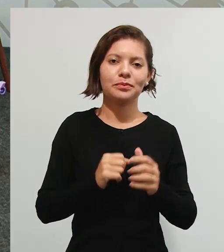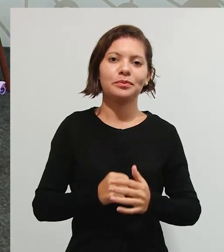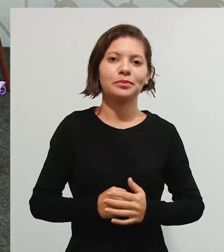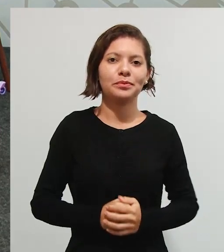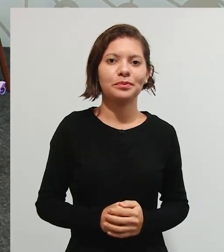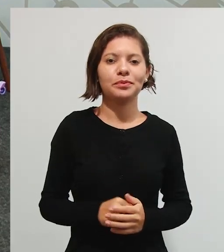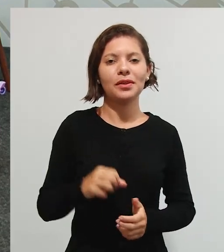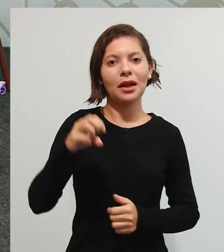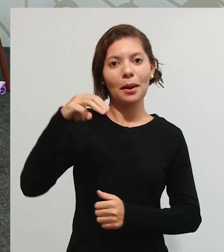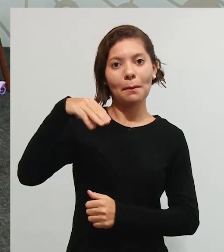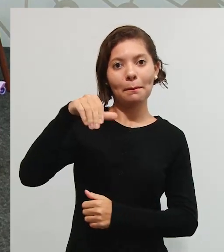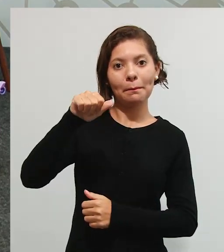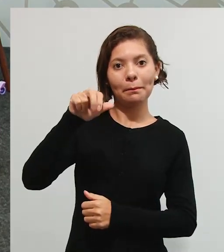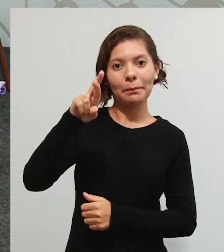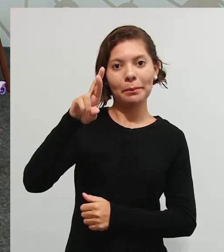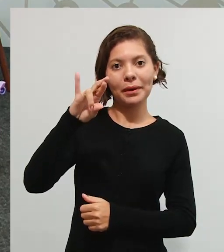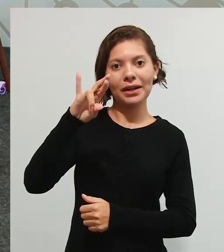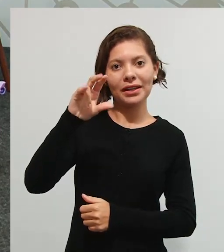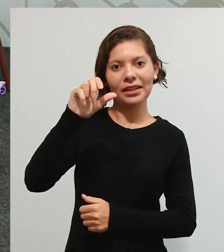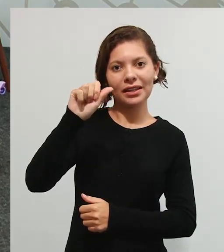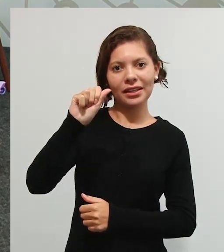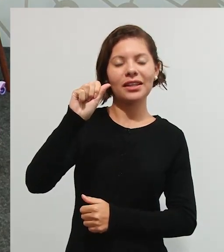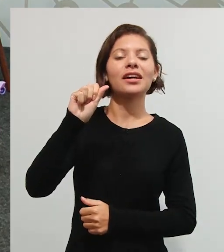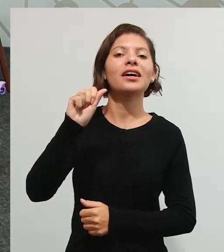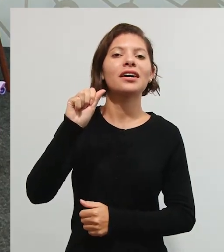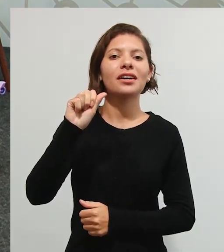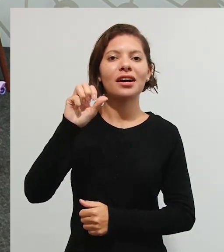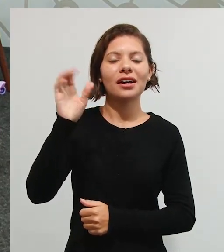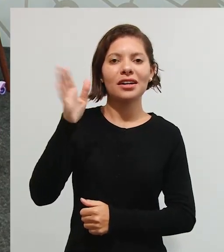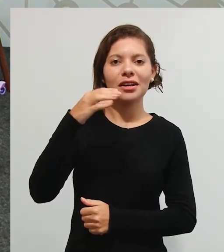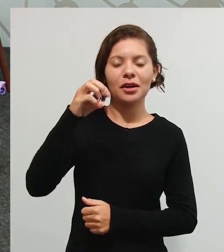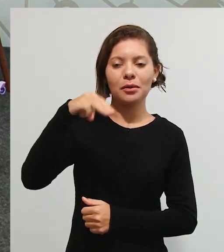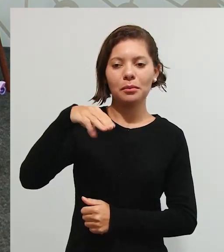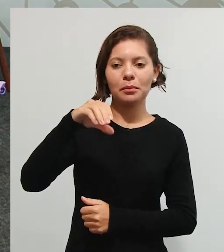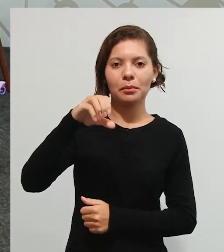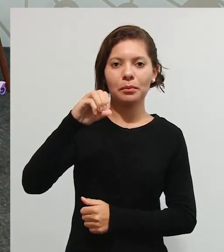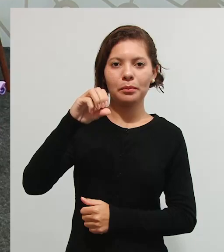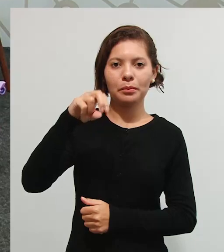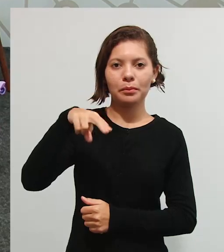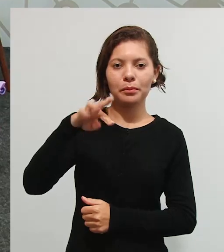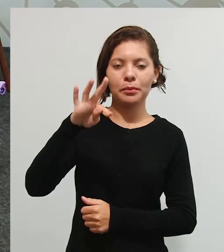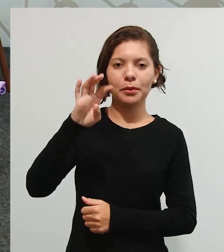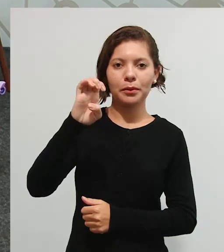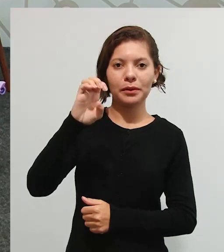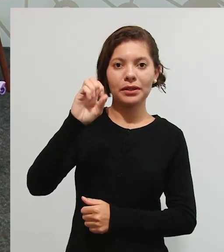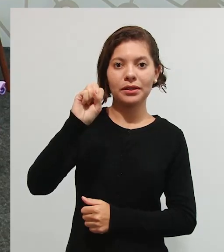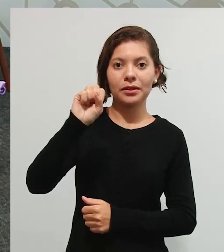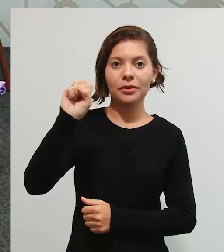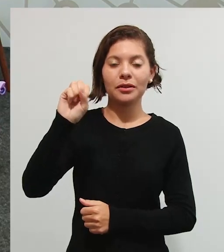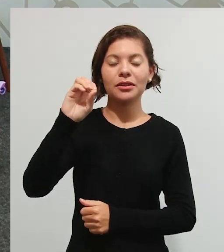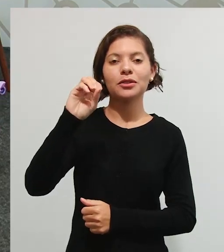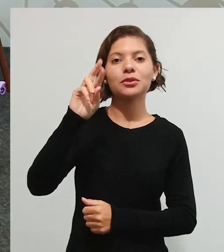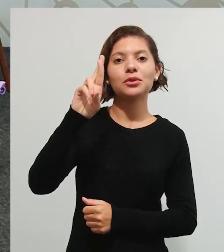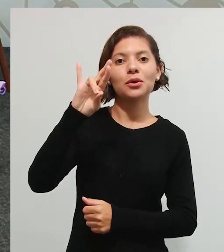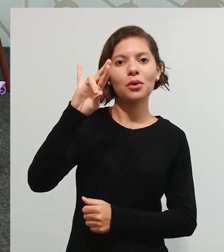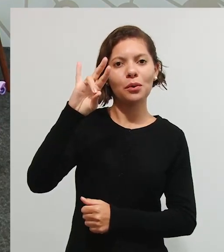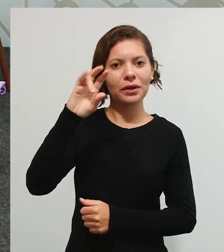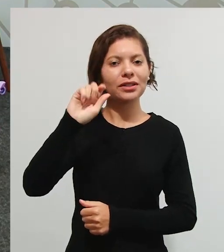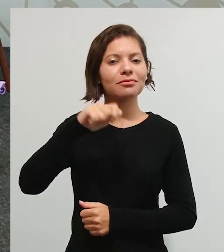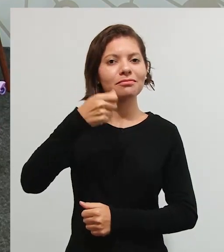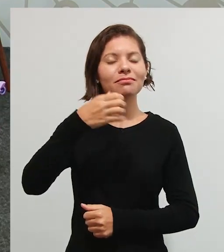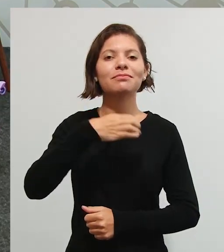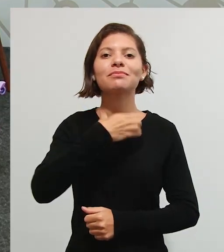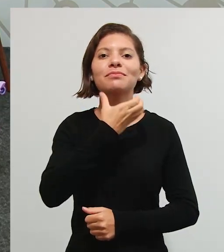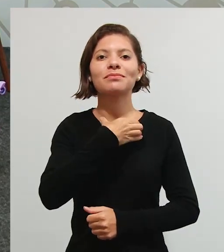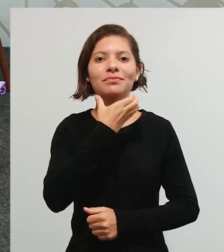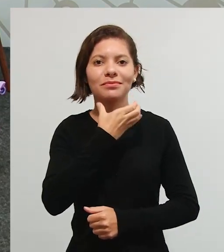inspiração montessoriana. Sim, Maria Montessori, a grande médica e educadora, aquela que hoje virou a moda, né? Vamos